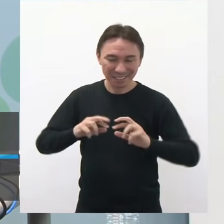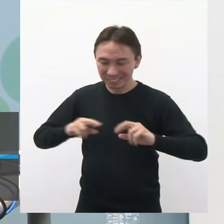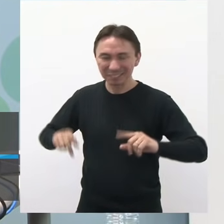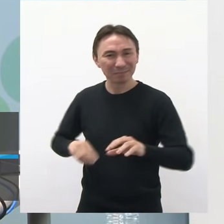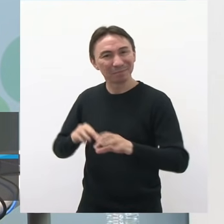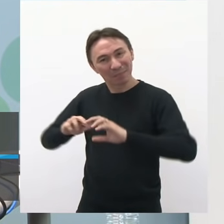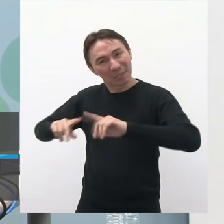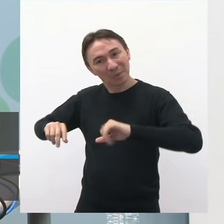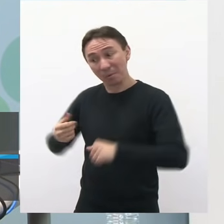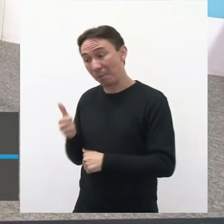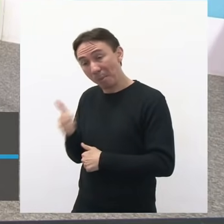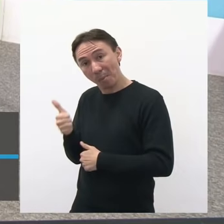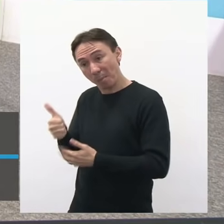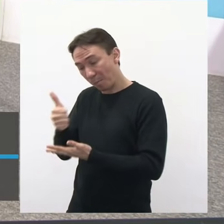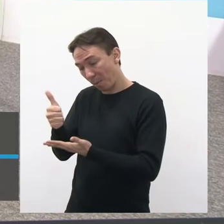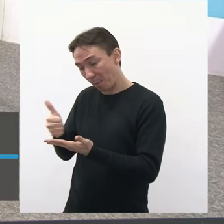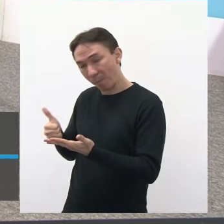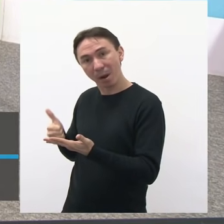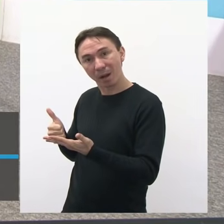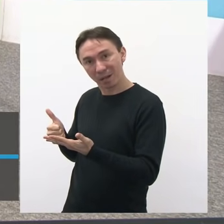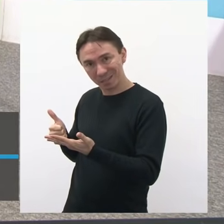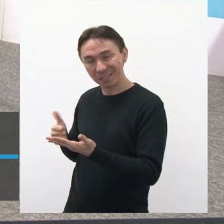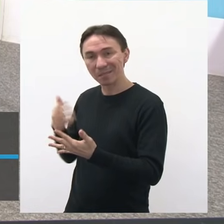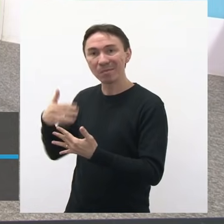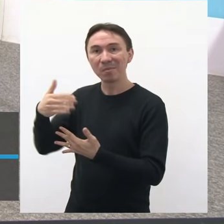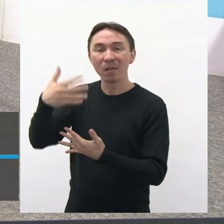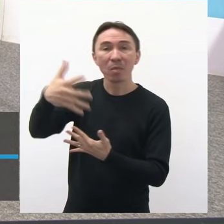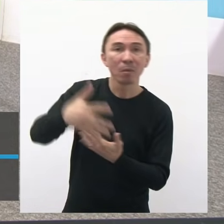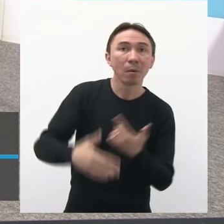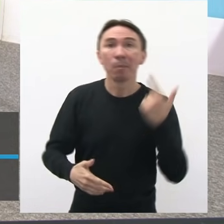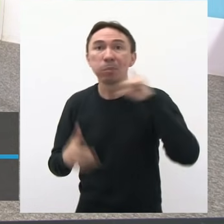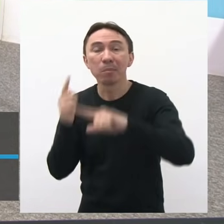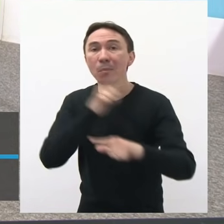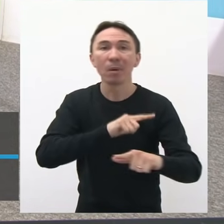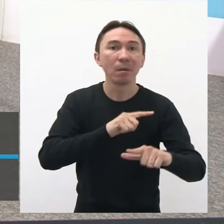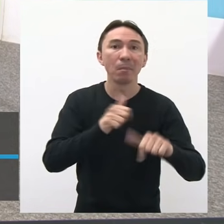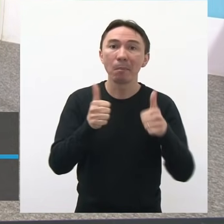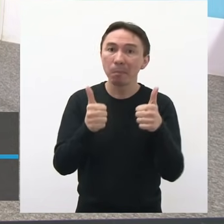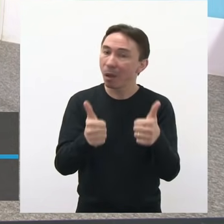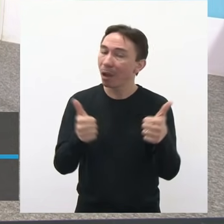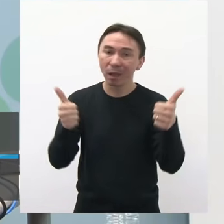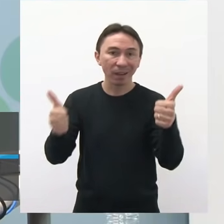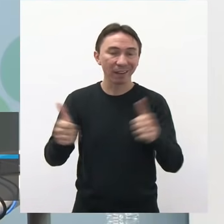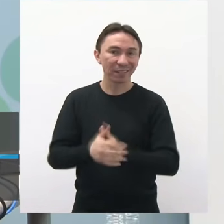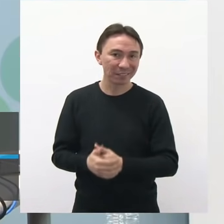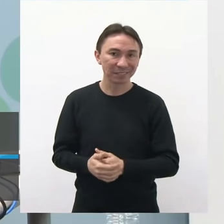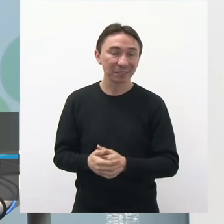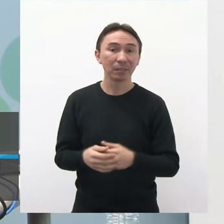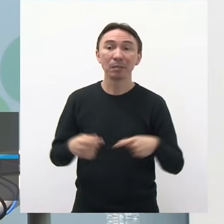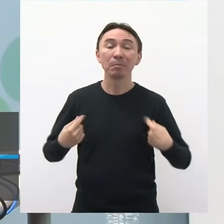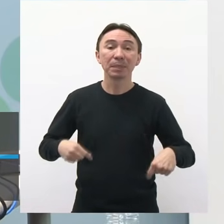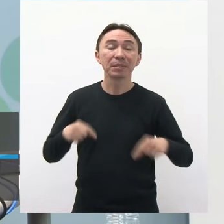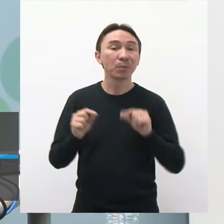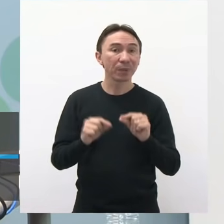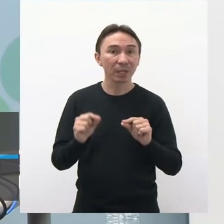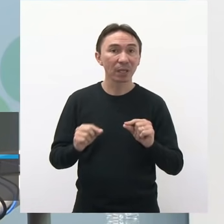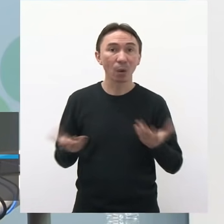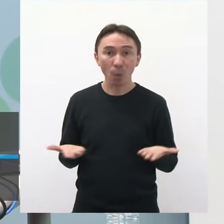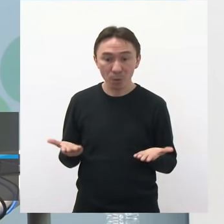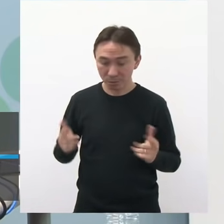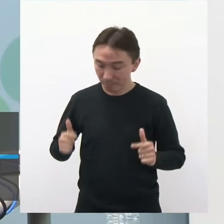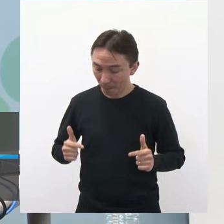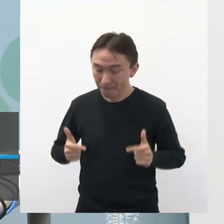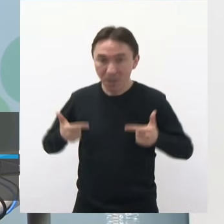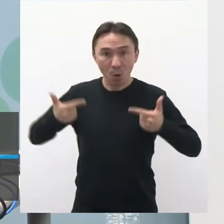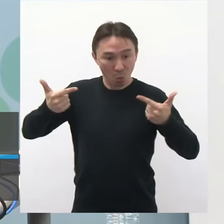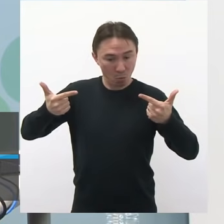qualidade. Então, ela está dizendo excelente. O seguinte... É necessário ter atitudes, né, ter escolhas que no futuro me levarão, né, a